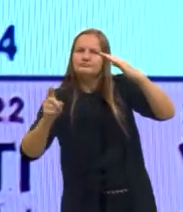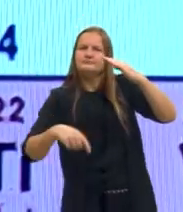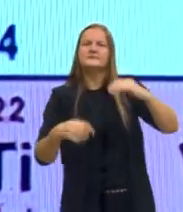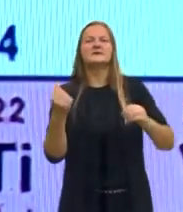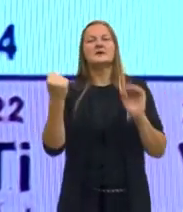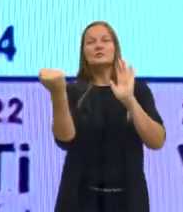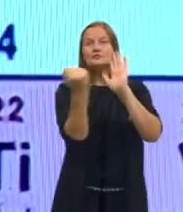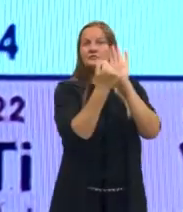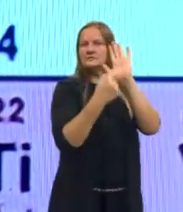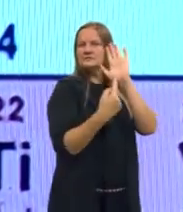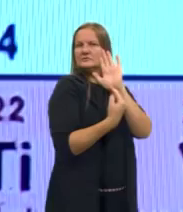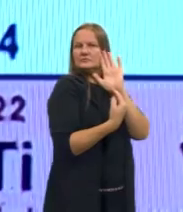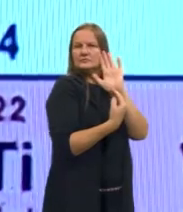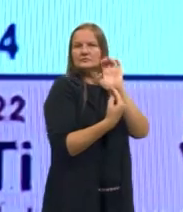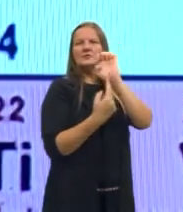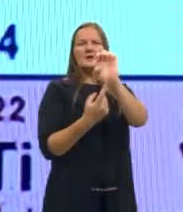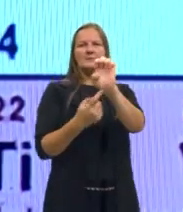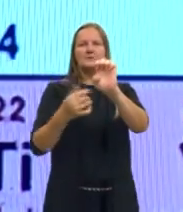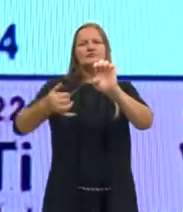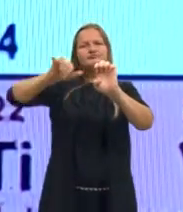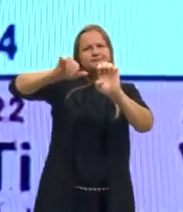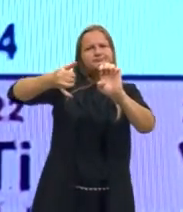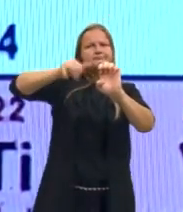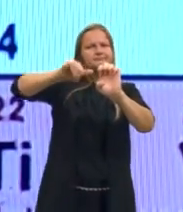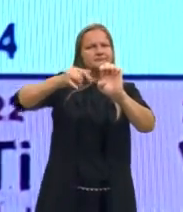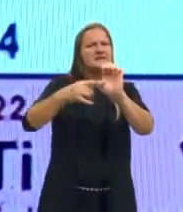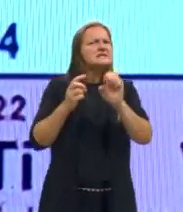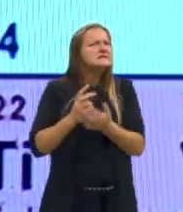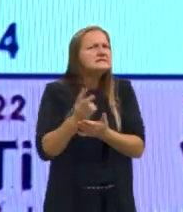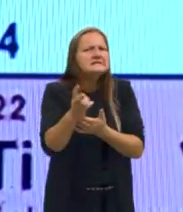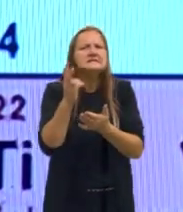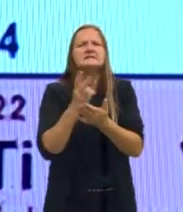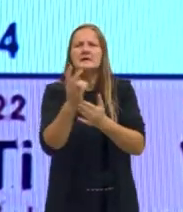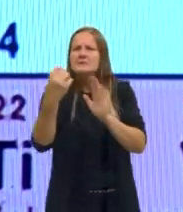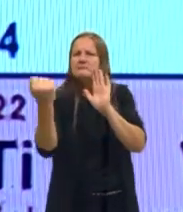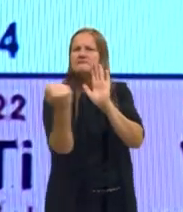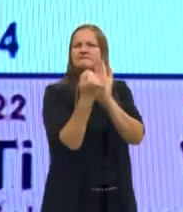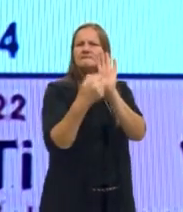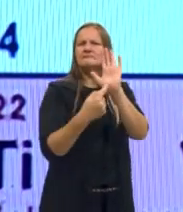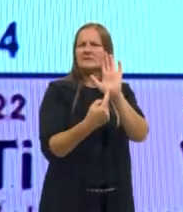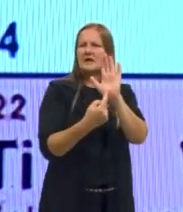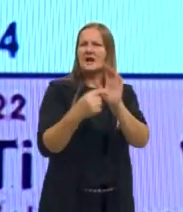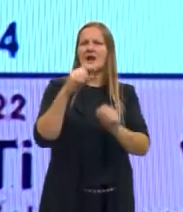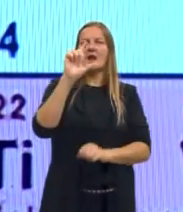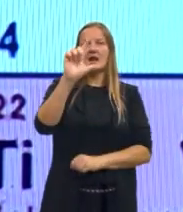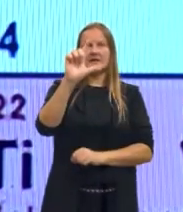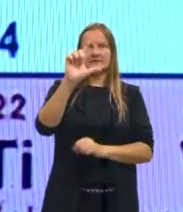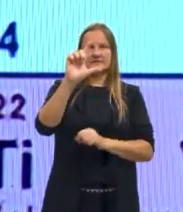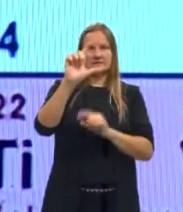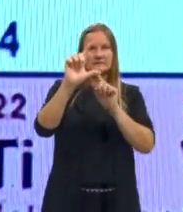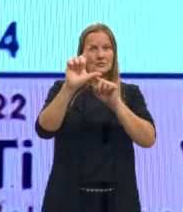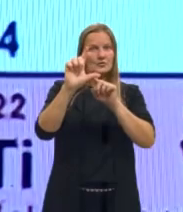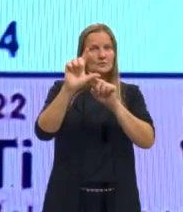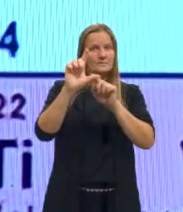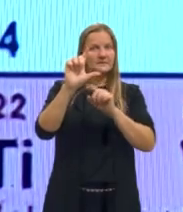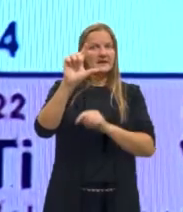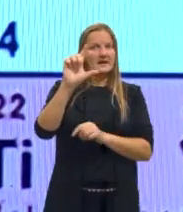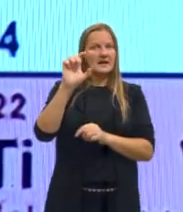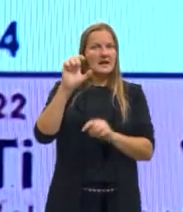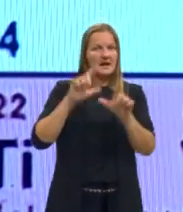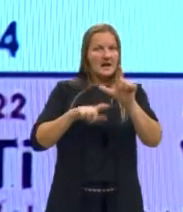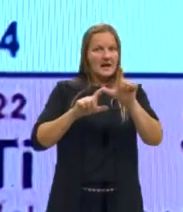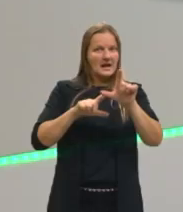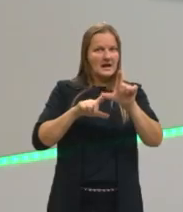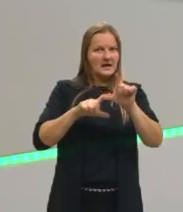símbolo do elemento químico que sempre vai ser representado por uma letra maiúscula temos